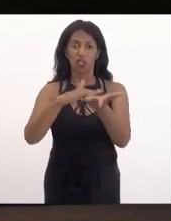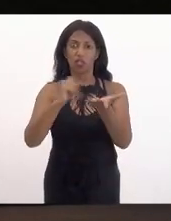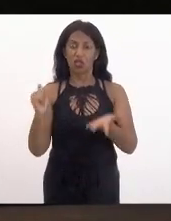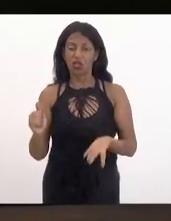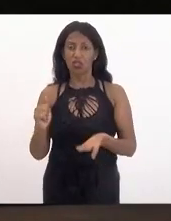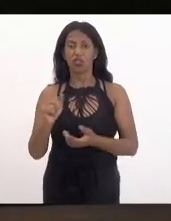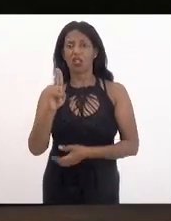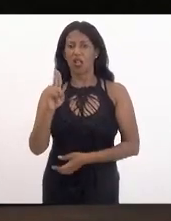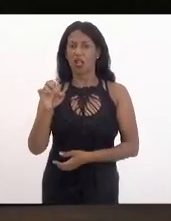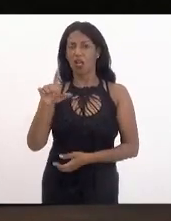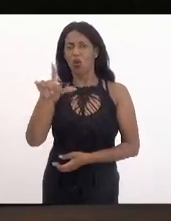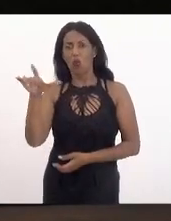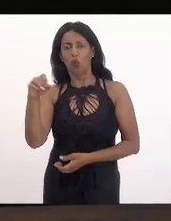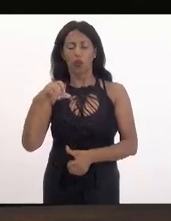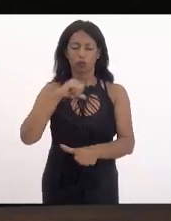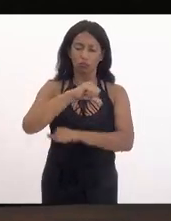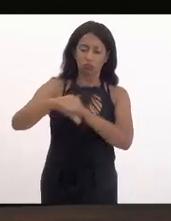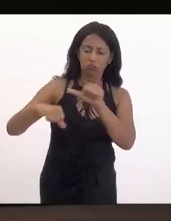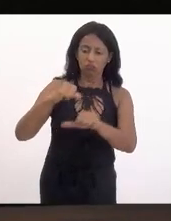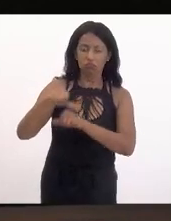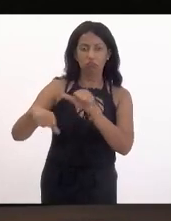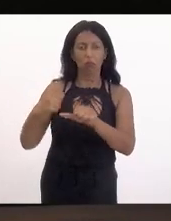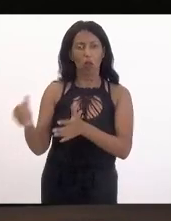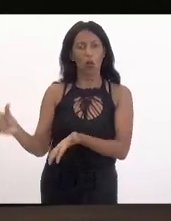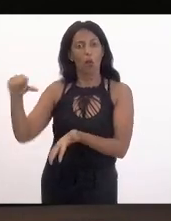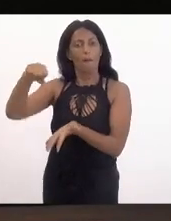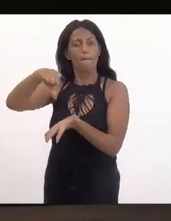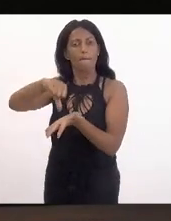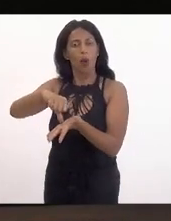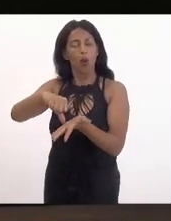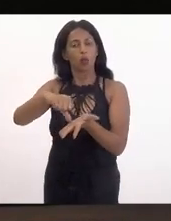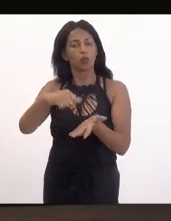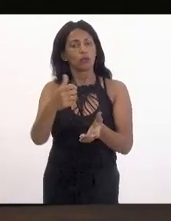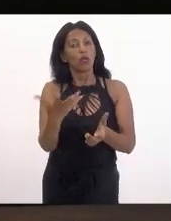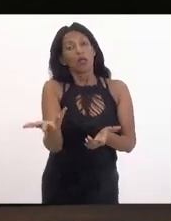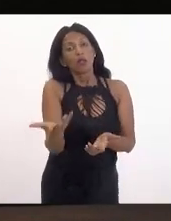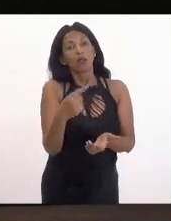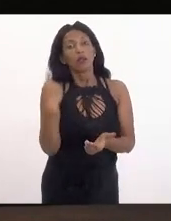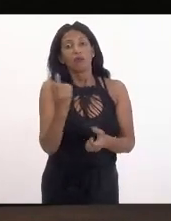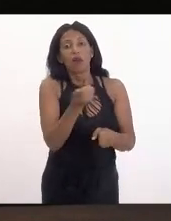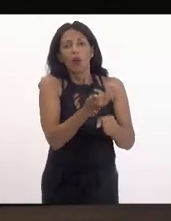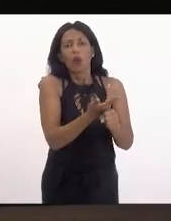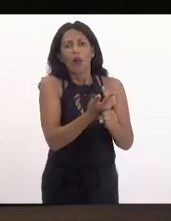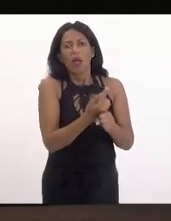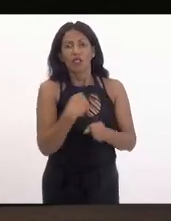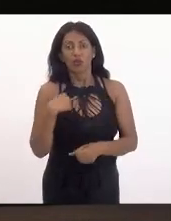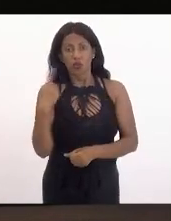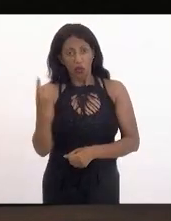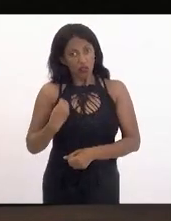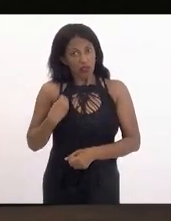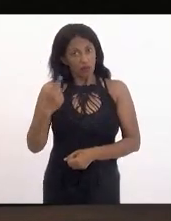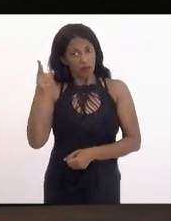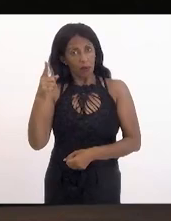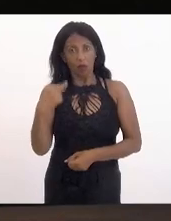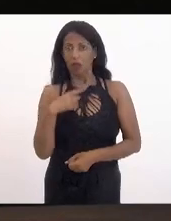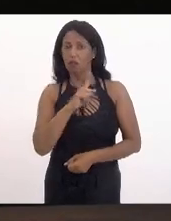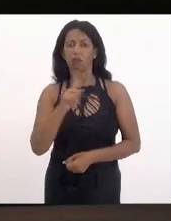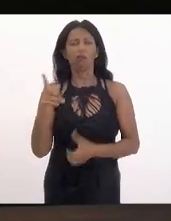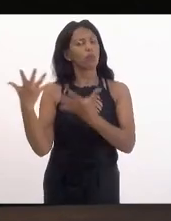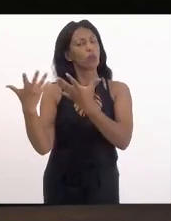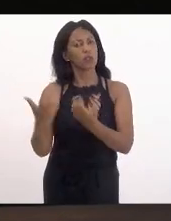Xingu II ao erro que transforma o Enzo no Polo dahui o que mostra que moram na zona leste nós não aceitamos isso